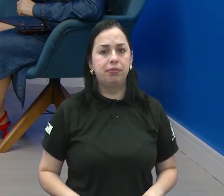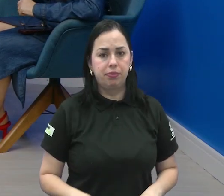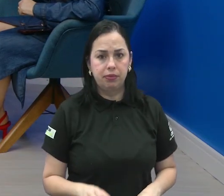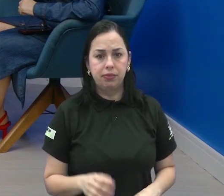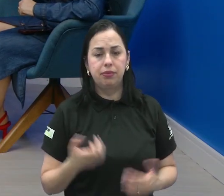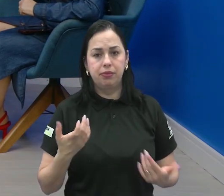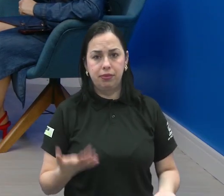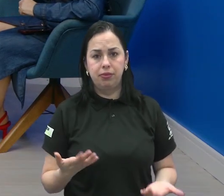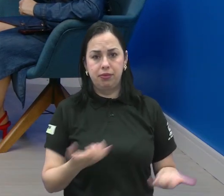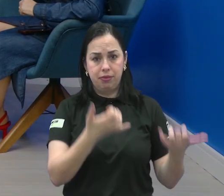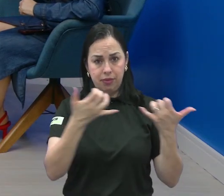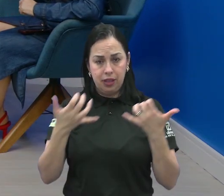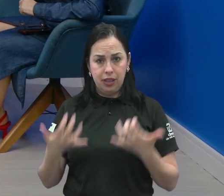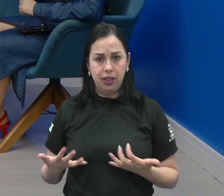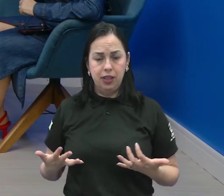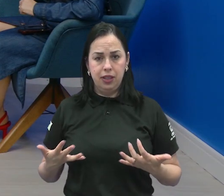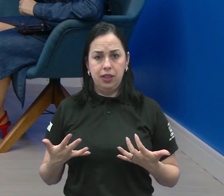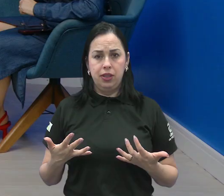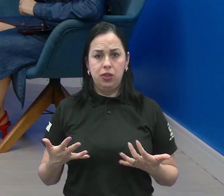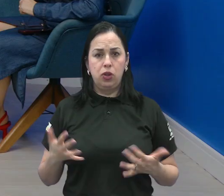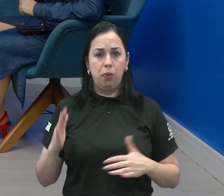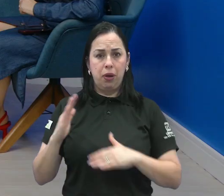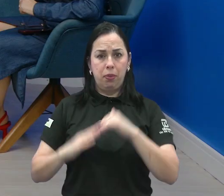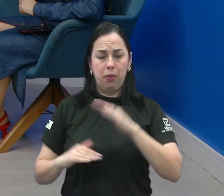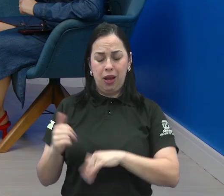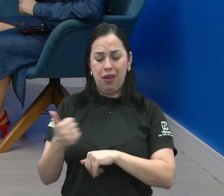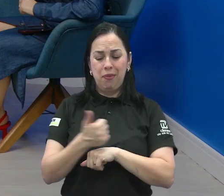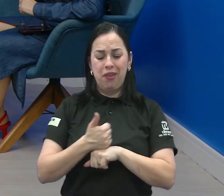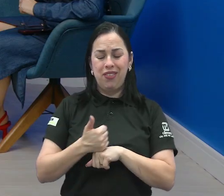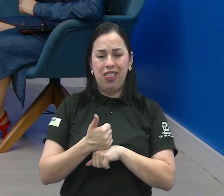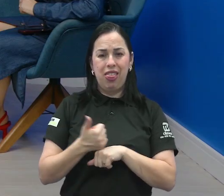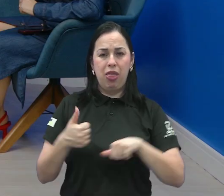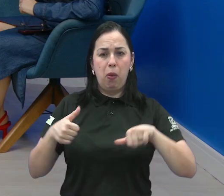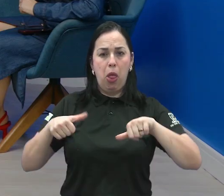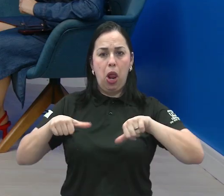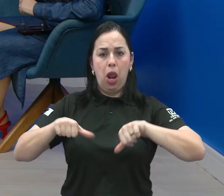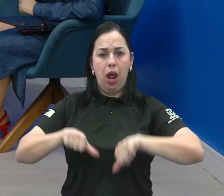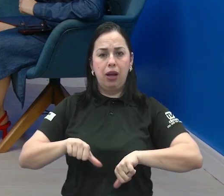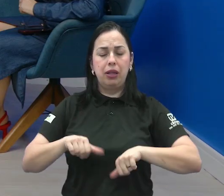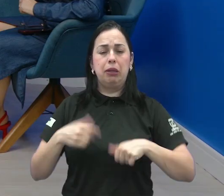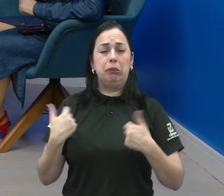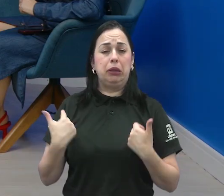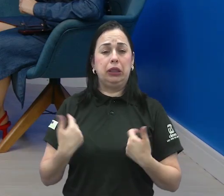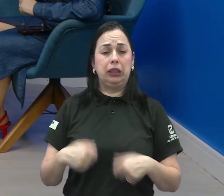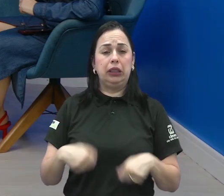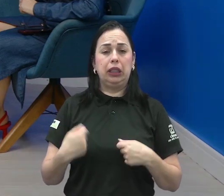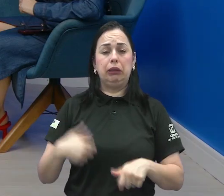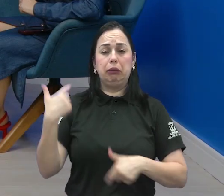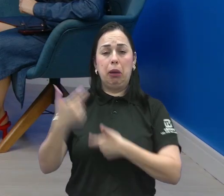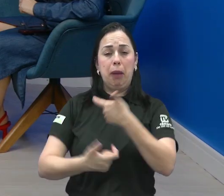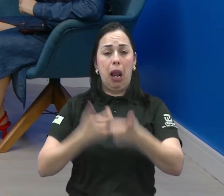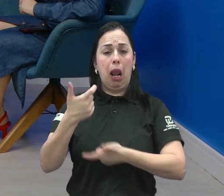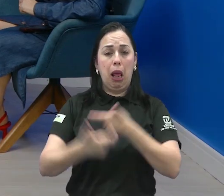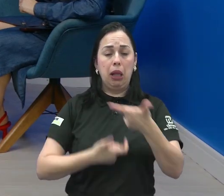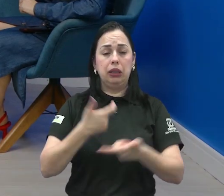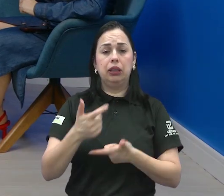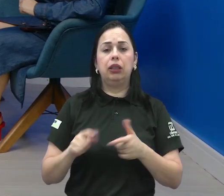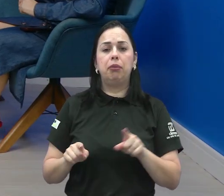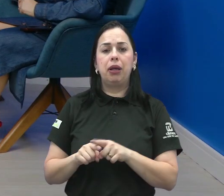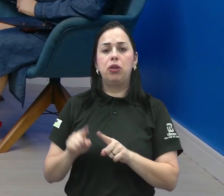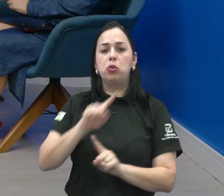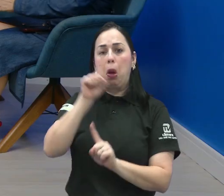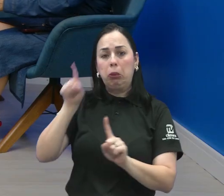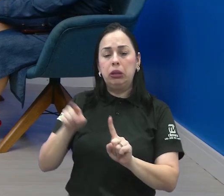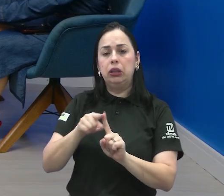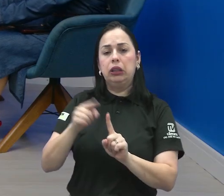E justamente falar sobre essa questão da profissão estar desvalorizada, do professor ter que trabalhar mais e de ter muita pressão por metas,